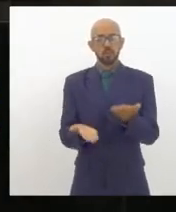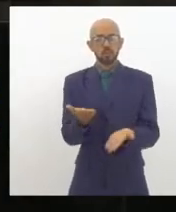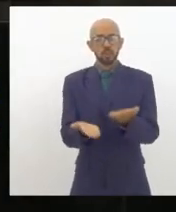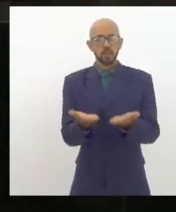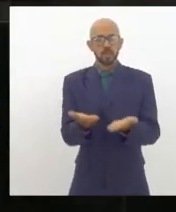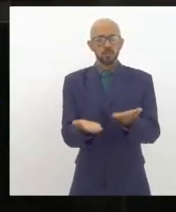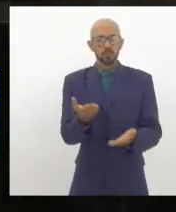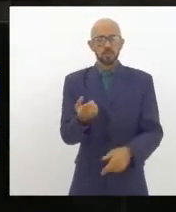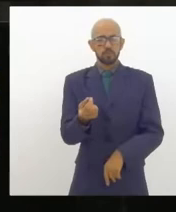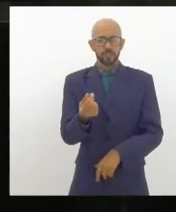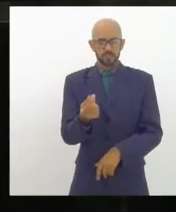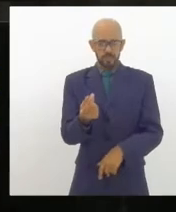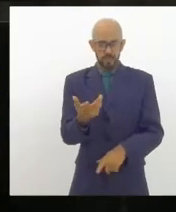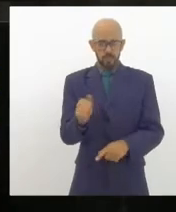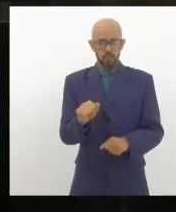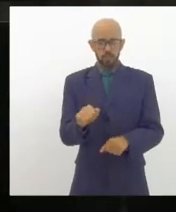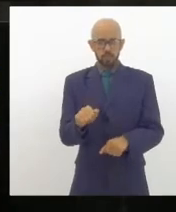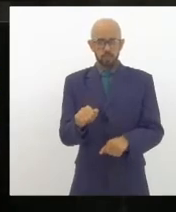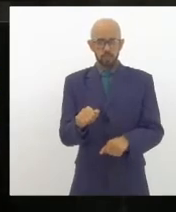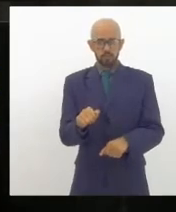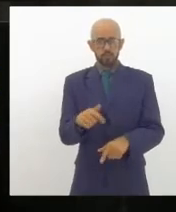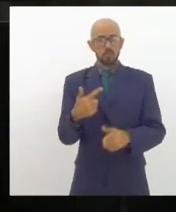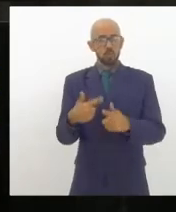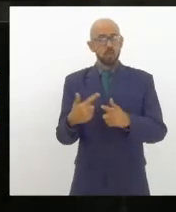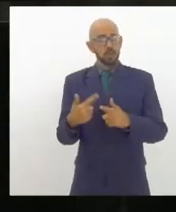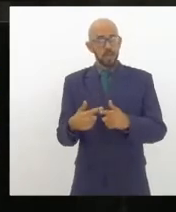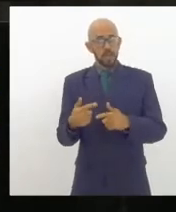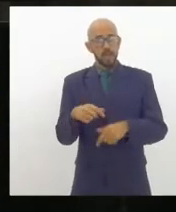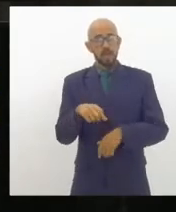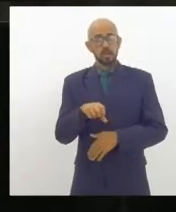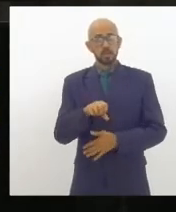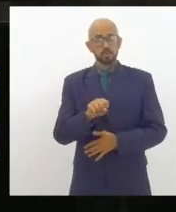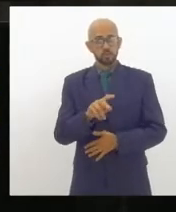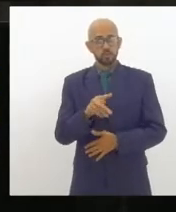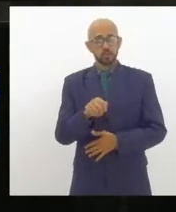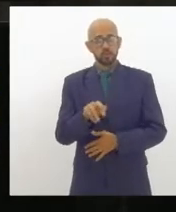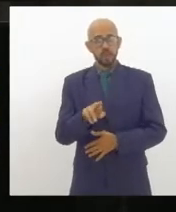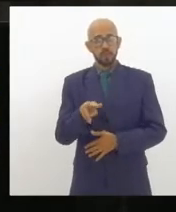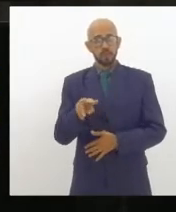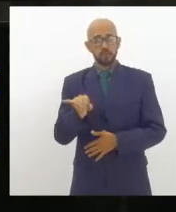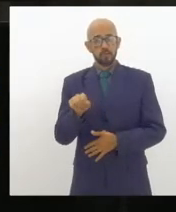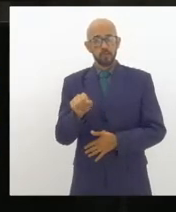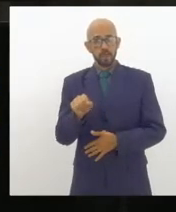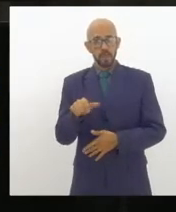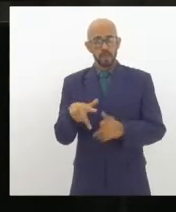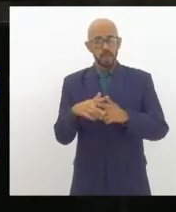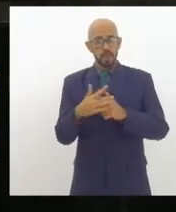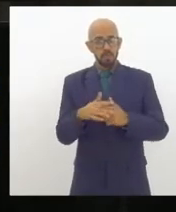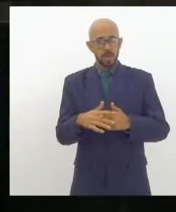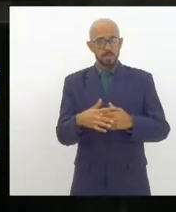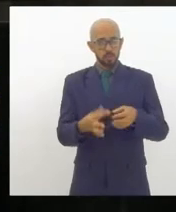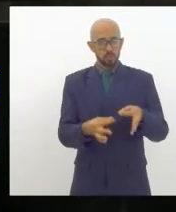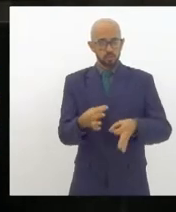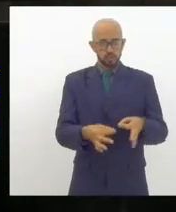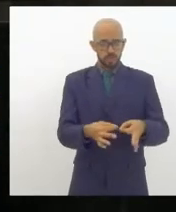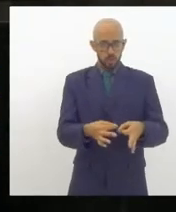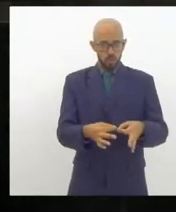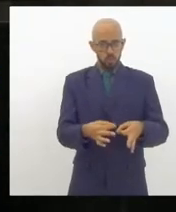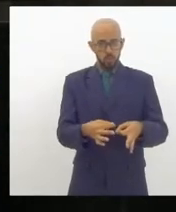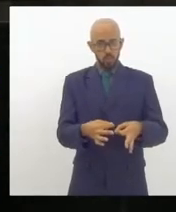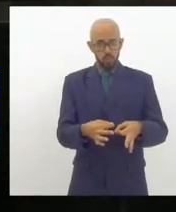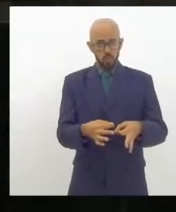econômico-financeiro, visto que a Supervia está em recuperação judicial. Segundo